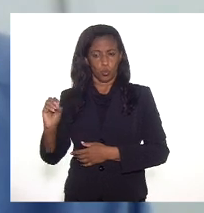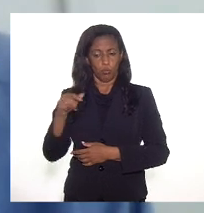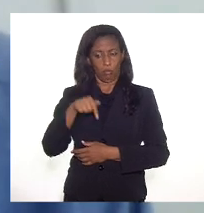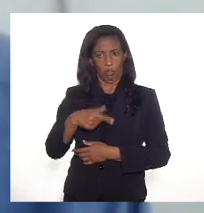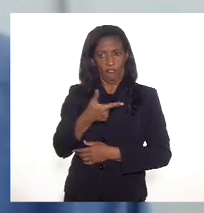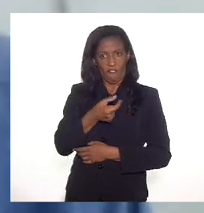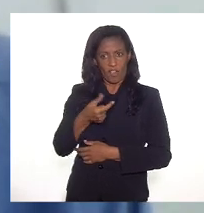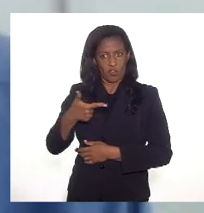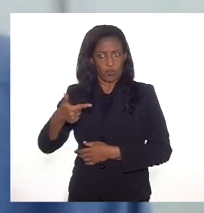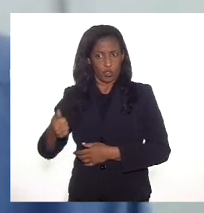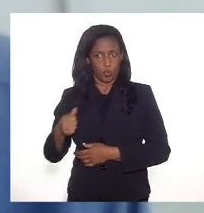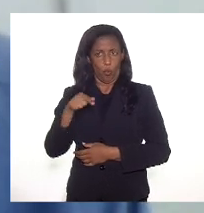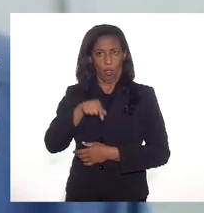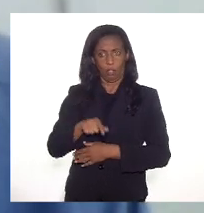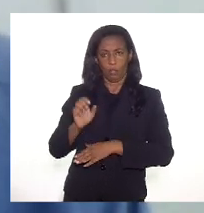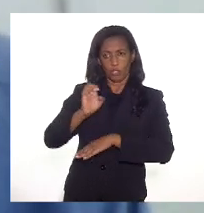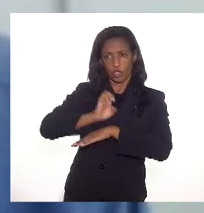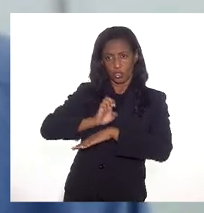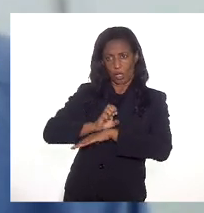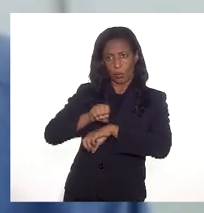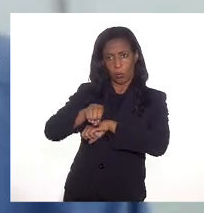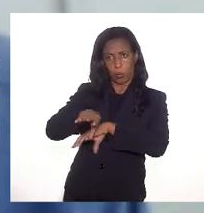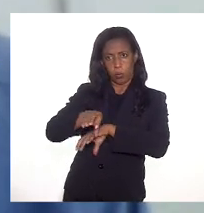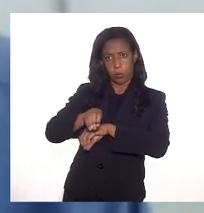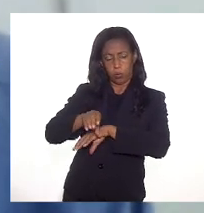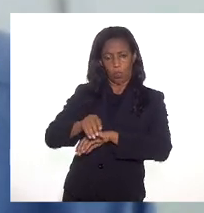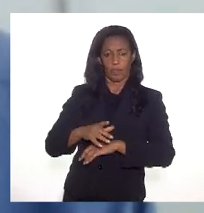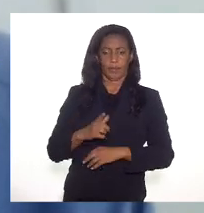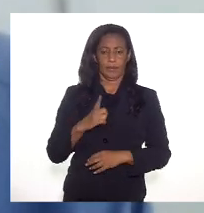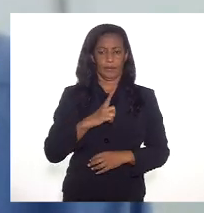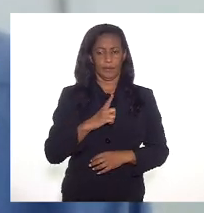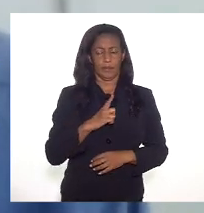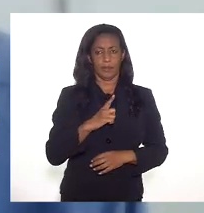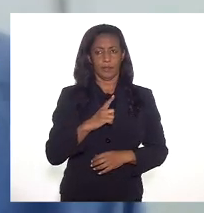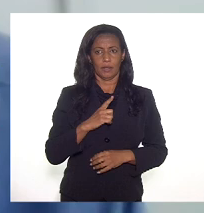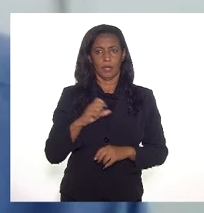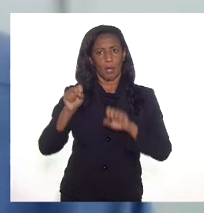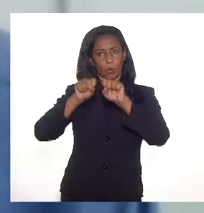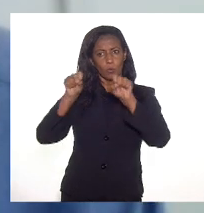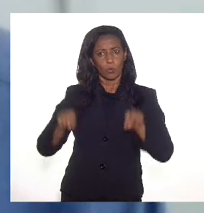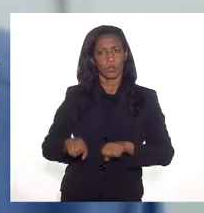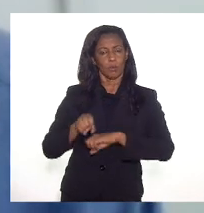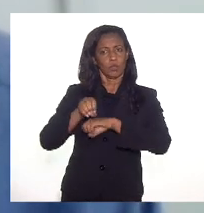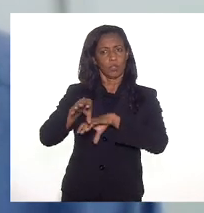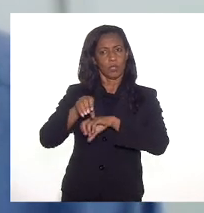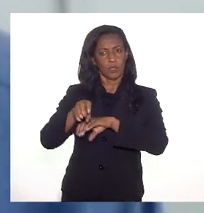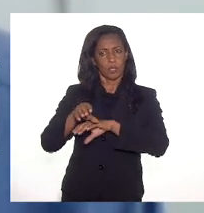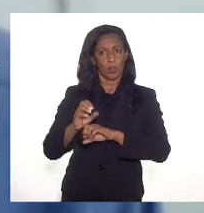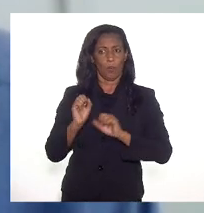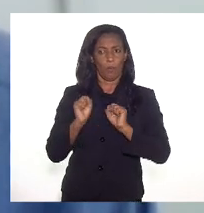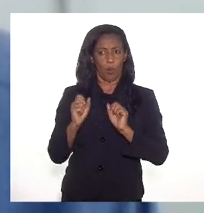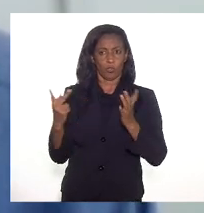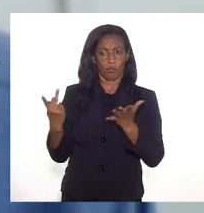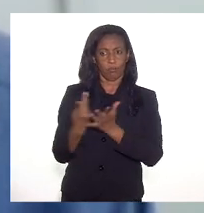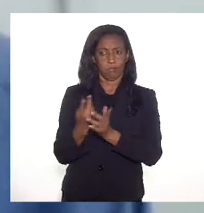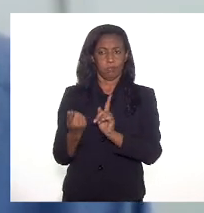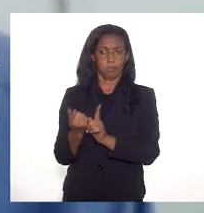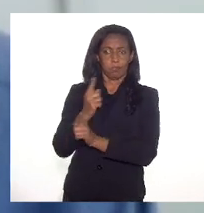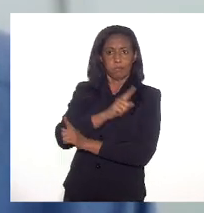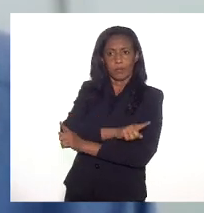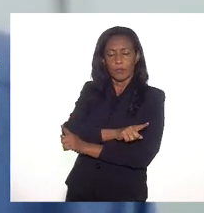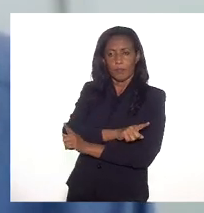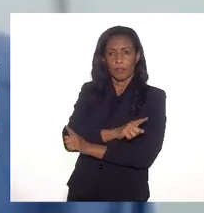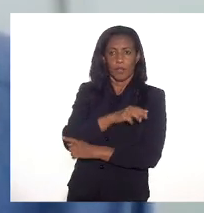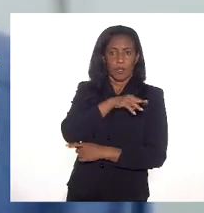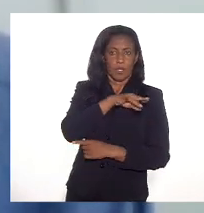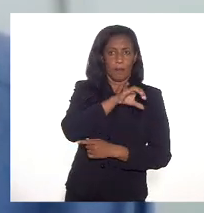ano nas unidades educacionais que compõem o Sistema Estadual de Educação poderá ocorrer entre os meses